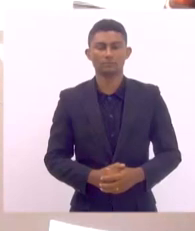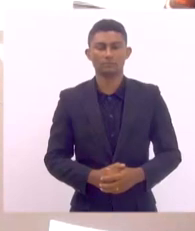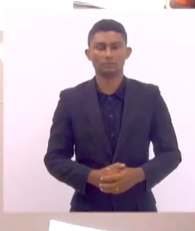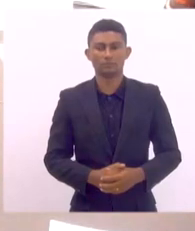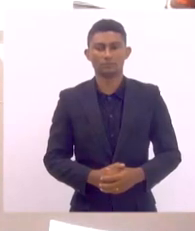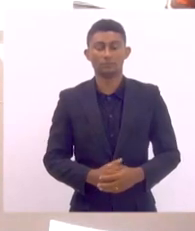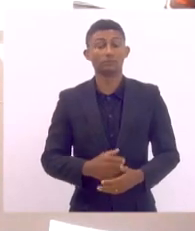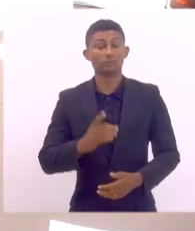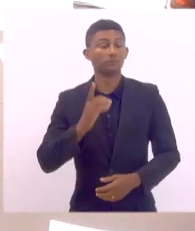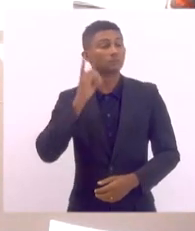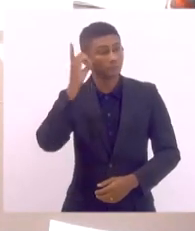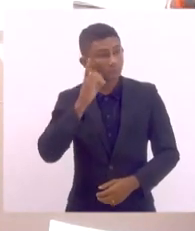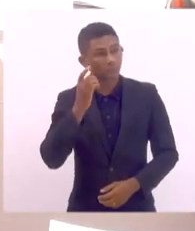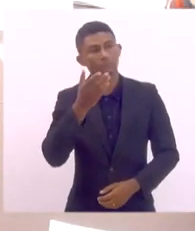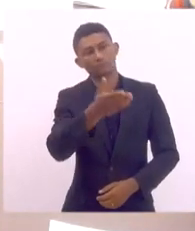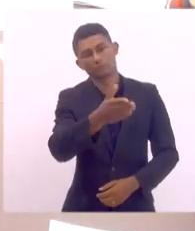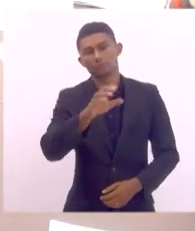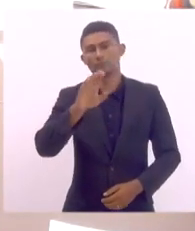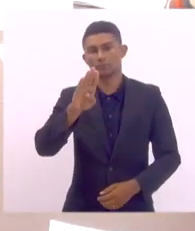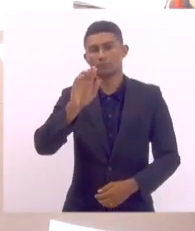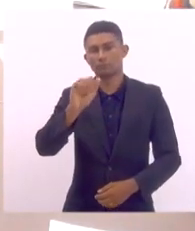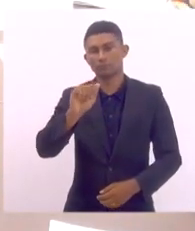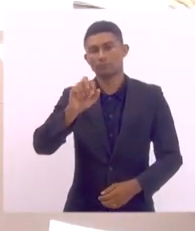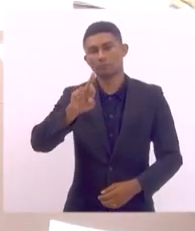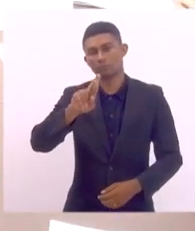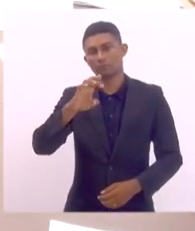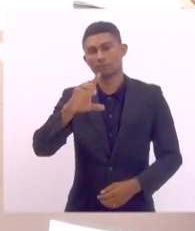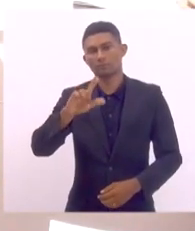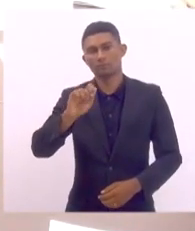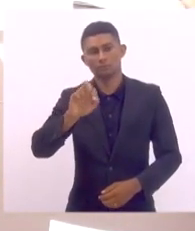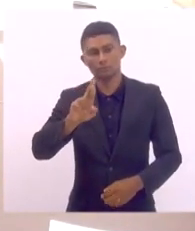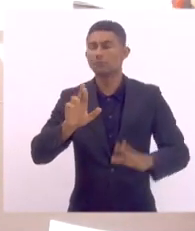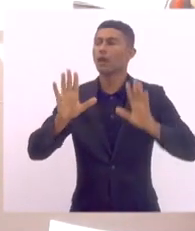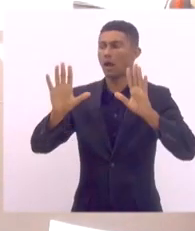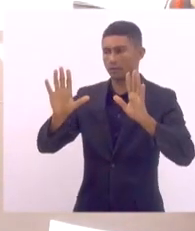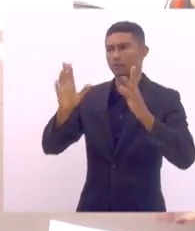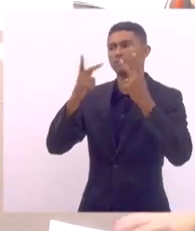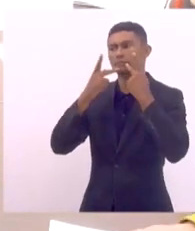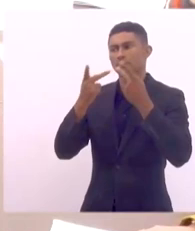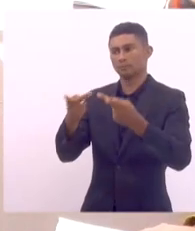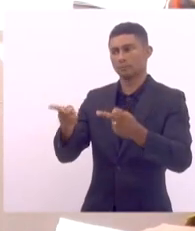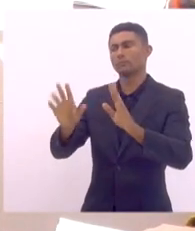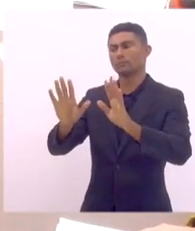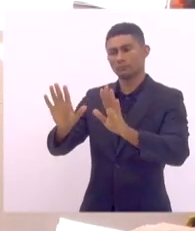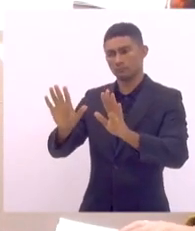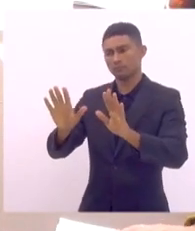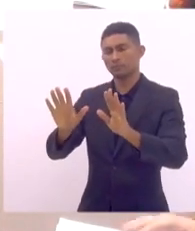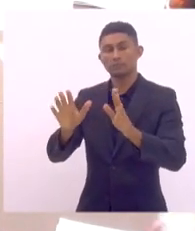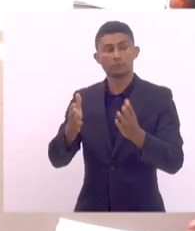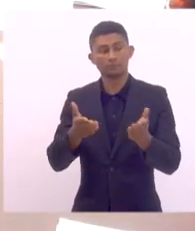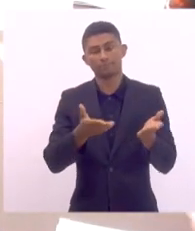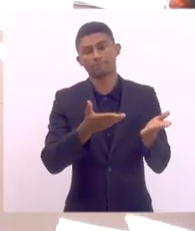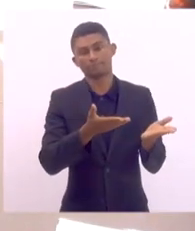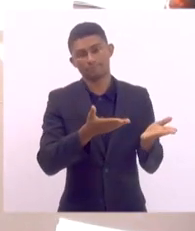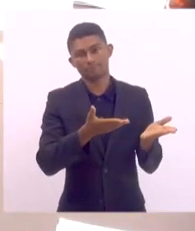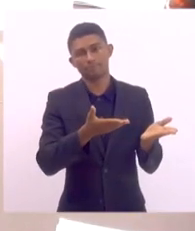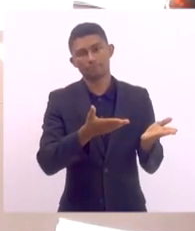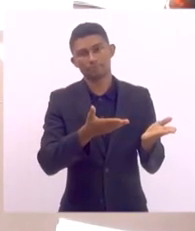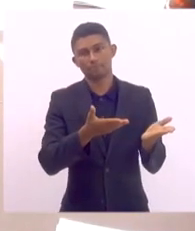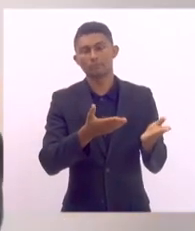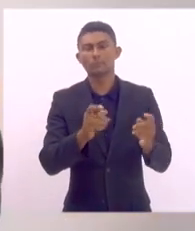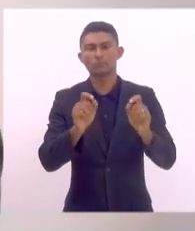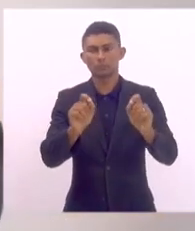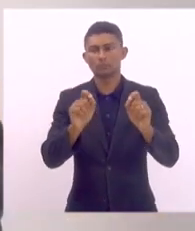deputado Bacelar, presidente. Deixa eu dizer uma coisa aqui. Sim. Não, olha só, Minky. Ele está